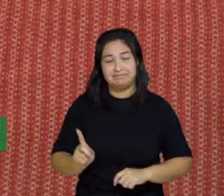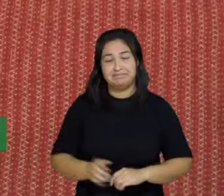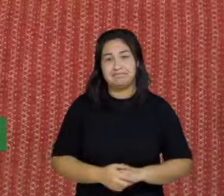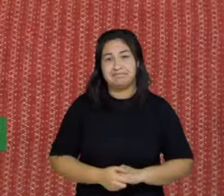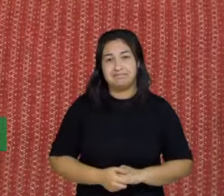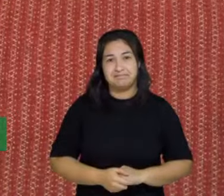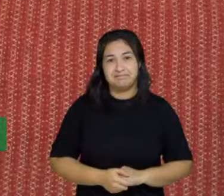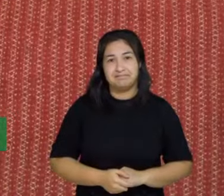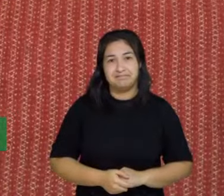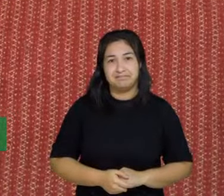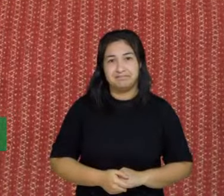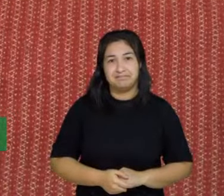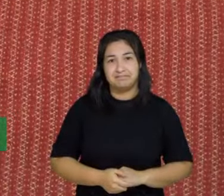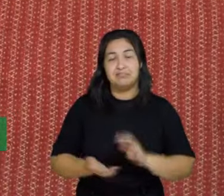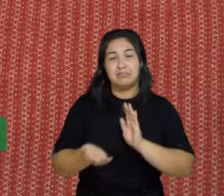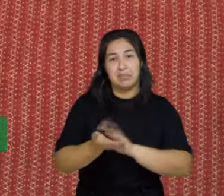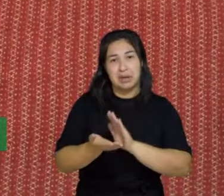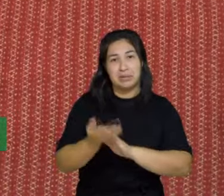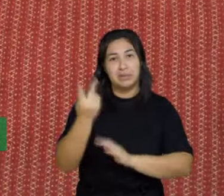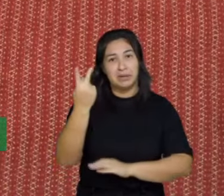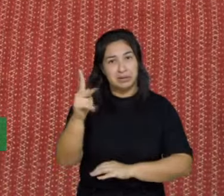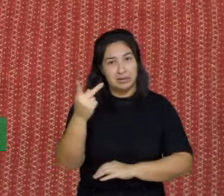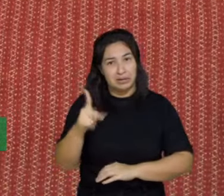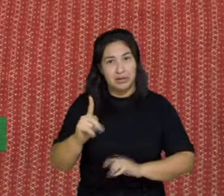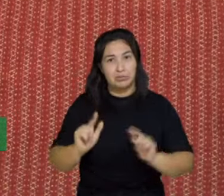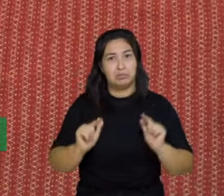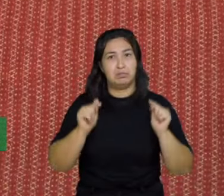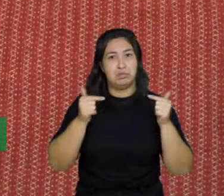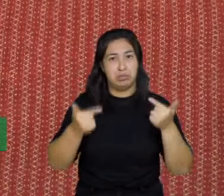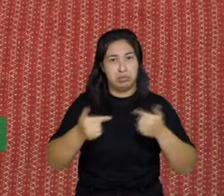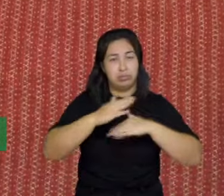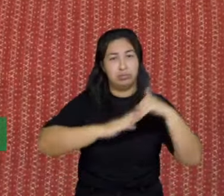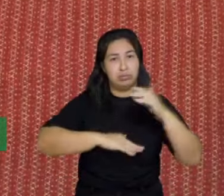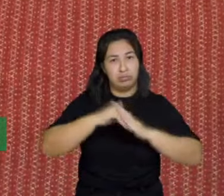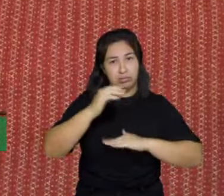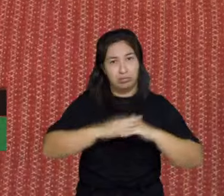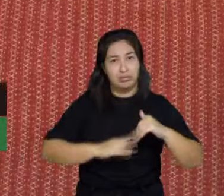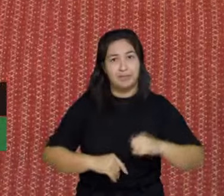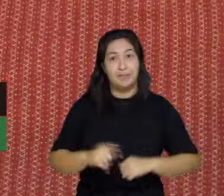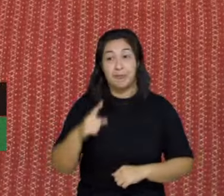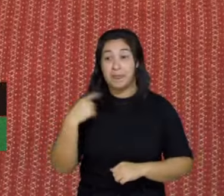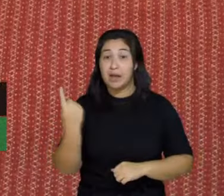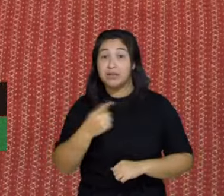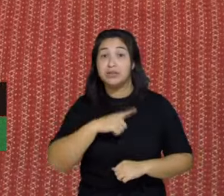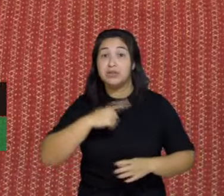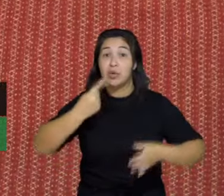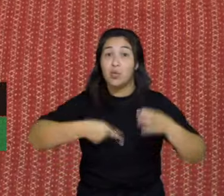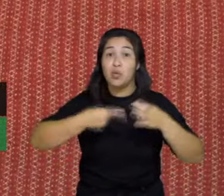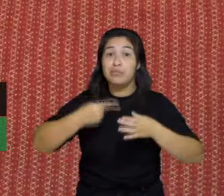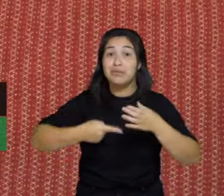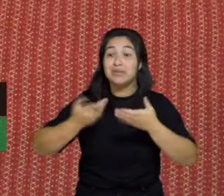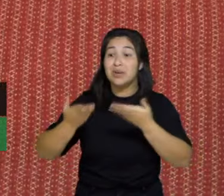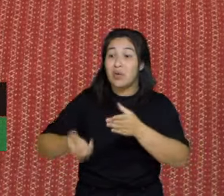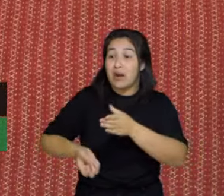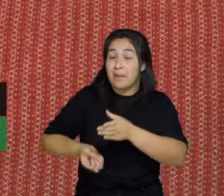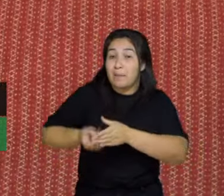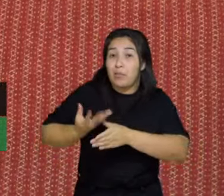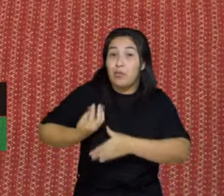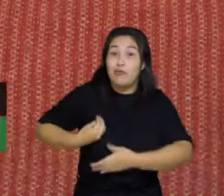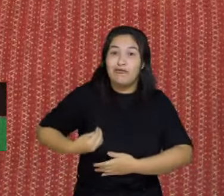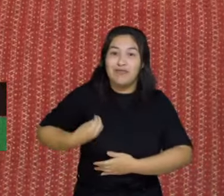Mário Mota, parabenizar pela ação, por dar vida à nossa comissão, a qual nós fizemos parte, mas o seu trabalho